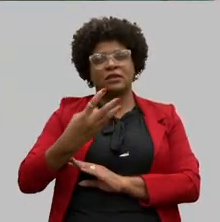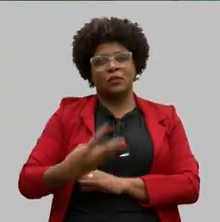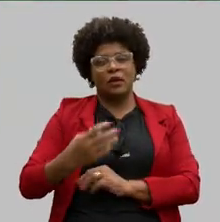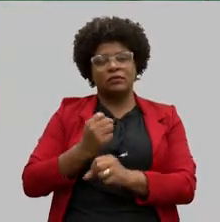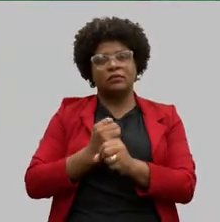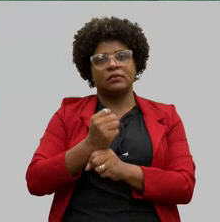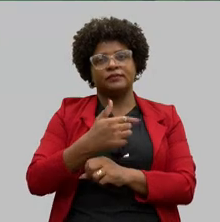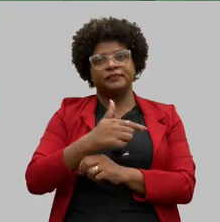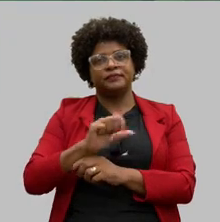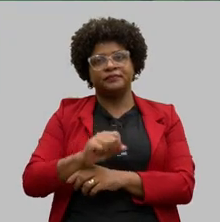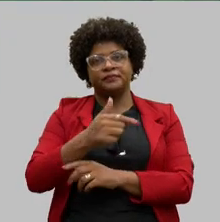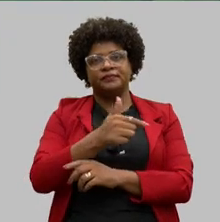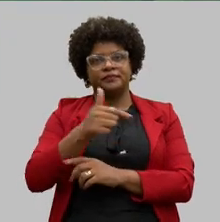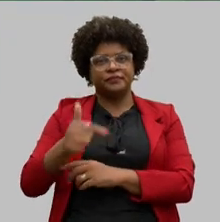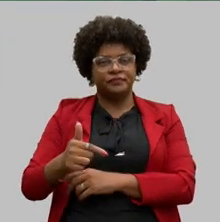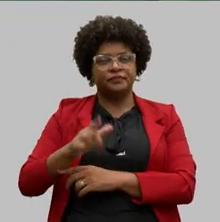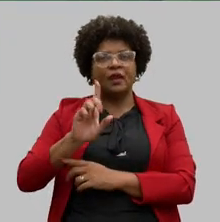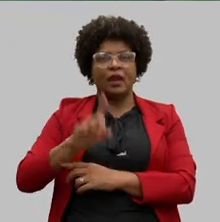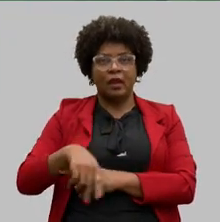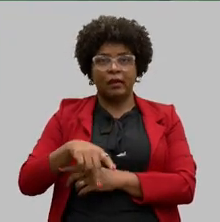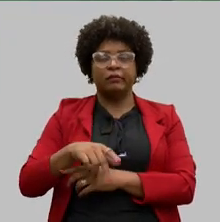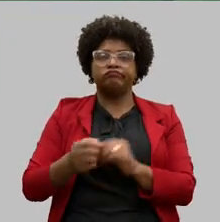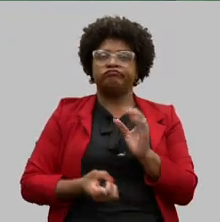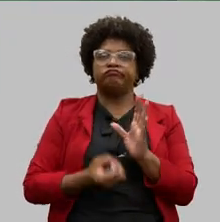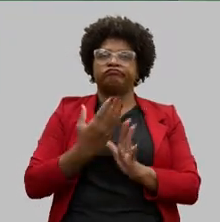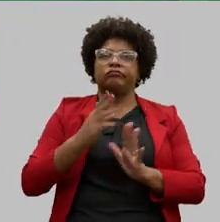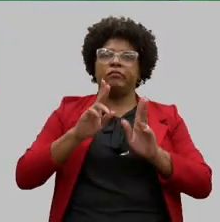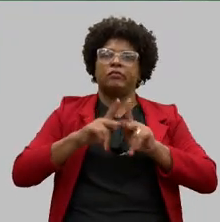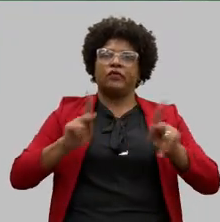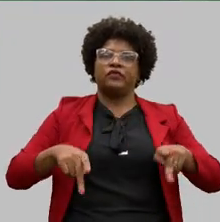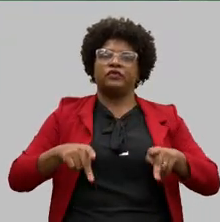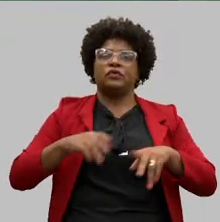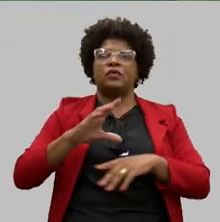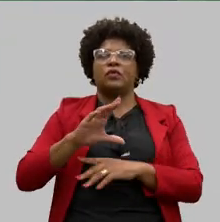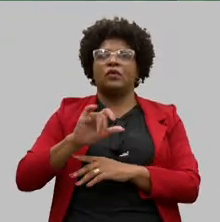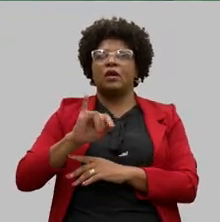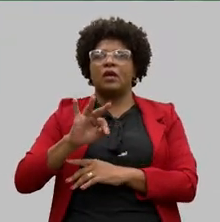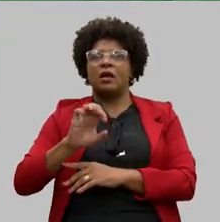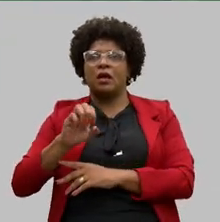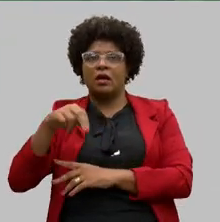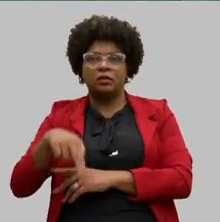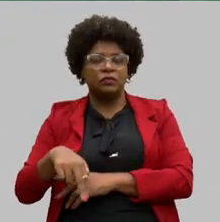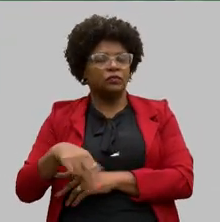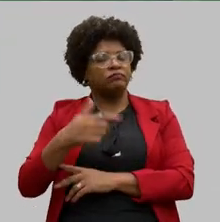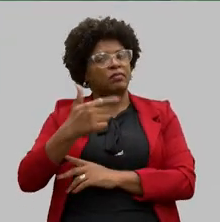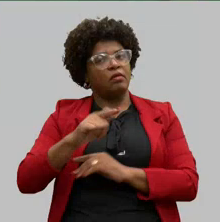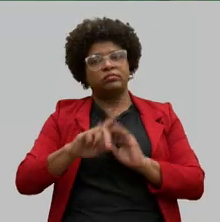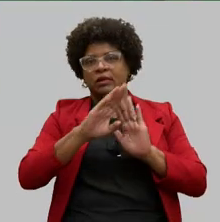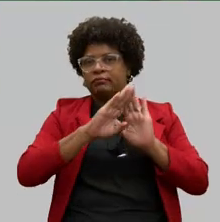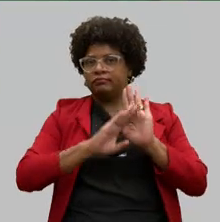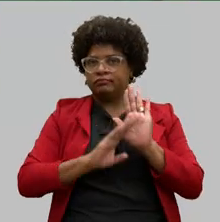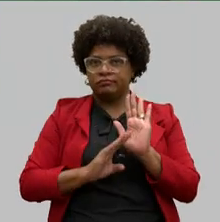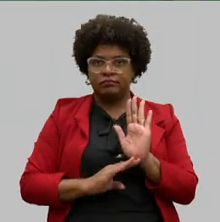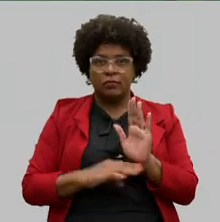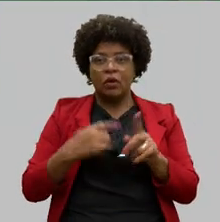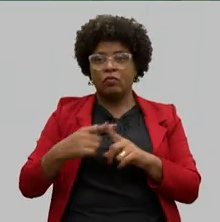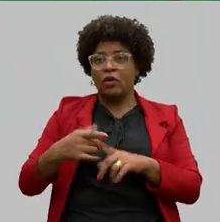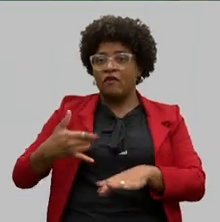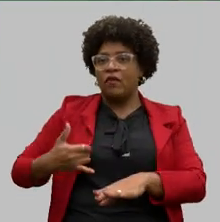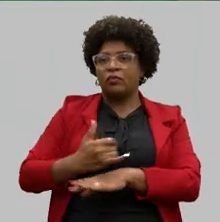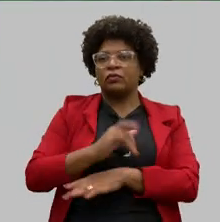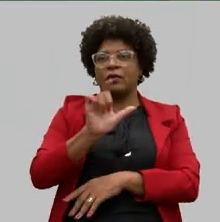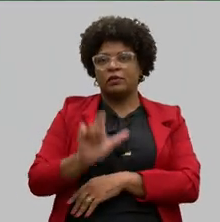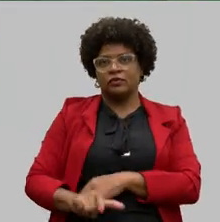também é do professor Cleiton autor Deputado Roberto Andrade retiramos de pauta pela ausência do relator